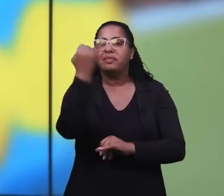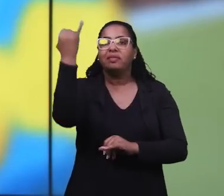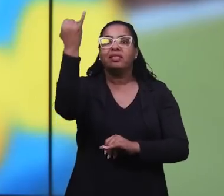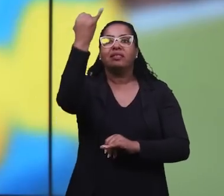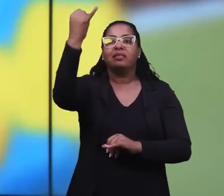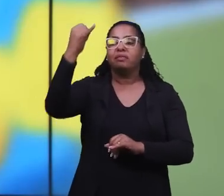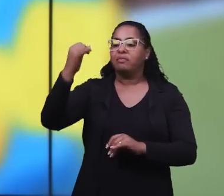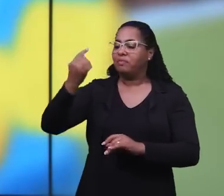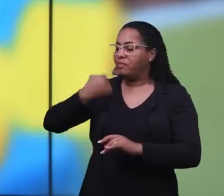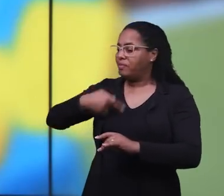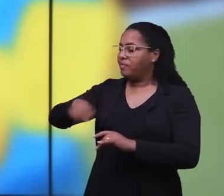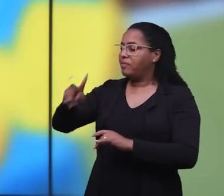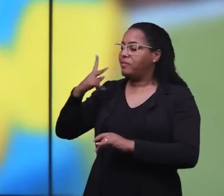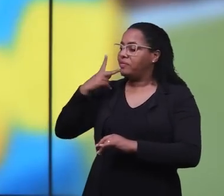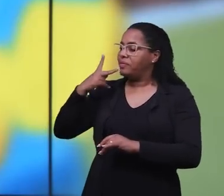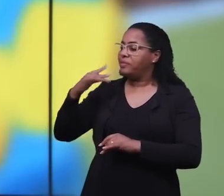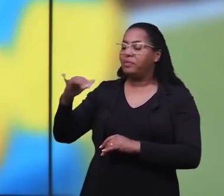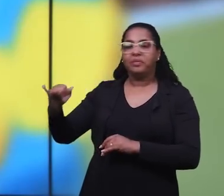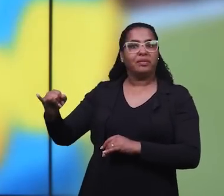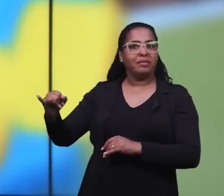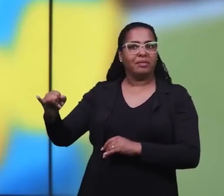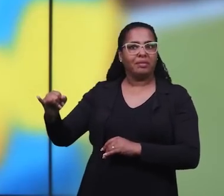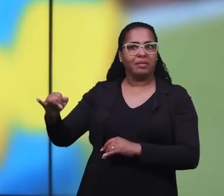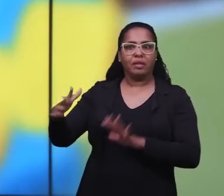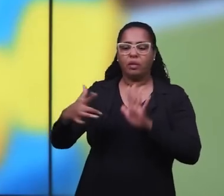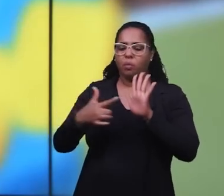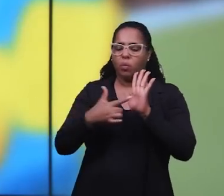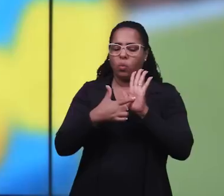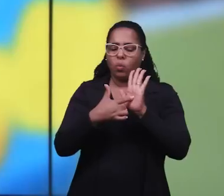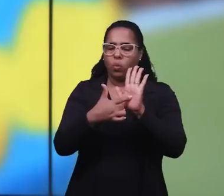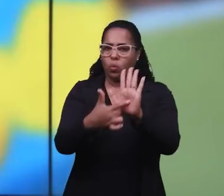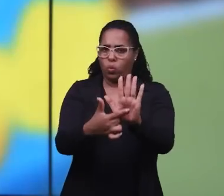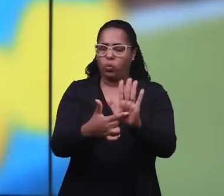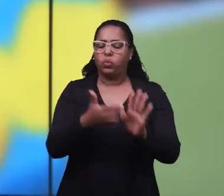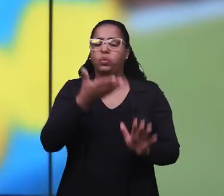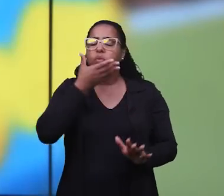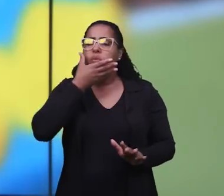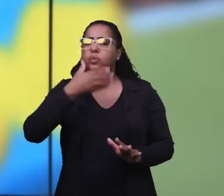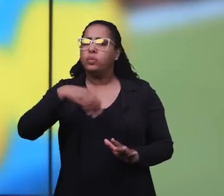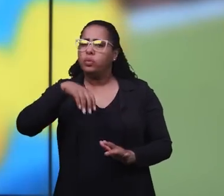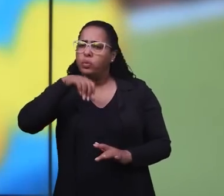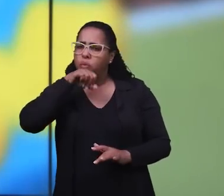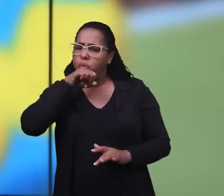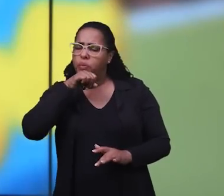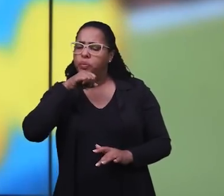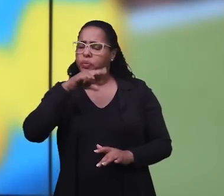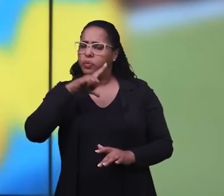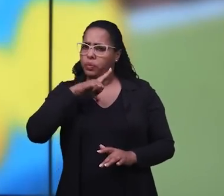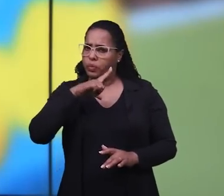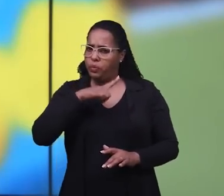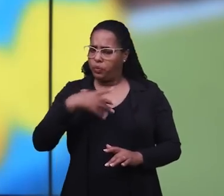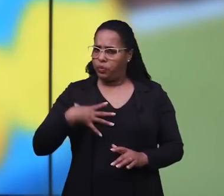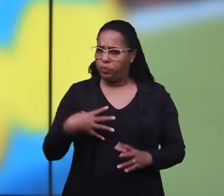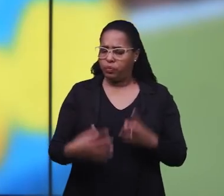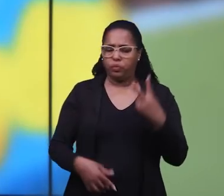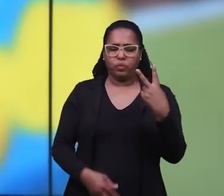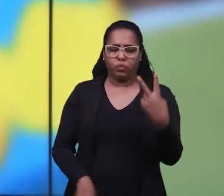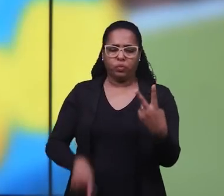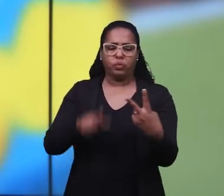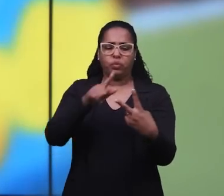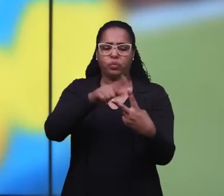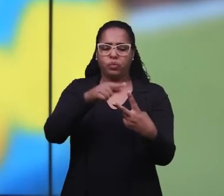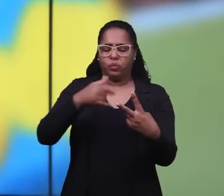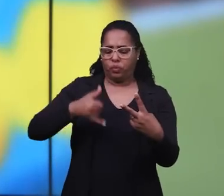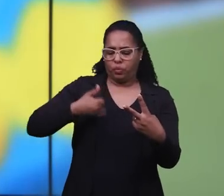de ir ao encontro do pai. Ele falou de um pai que tinha 2 filhos. O